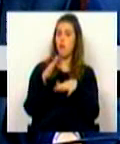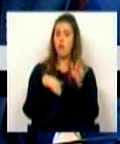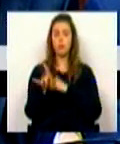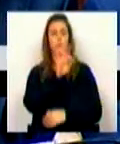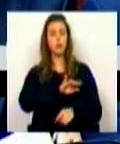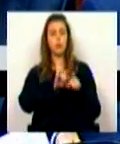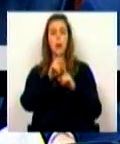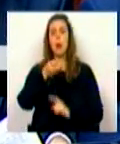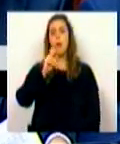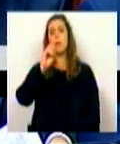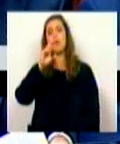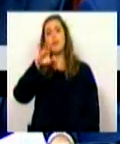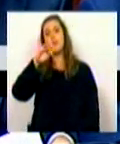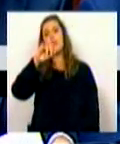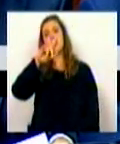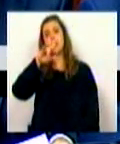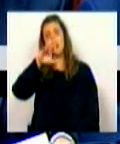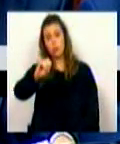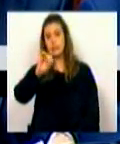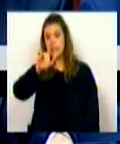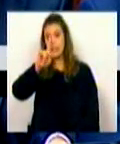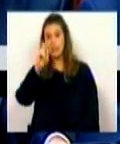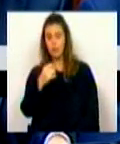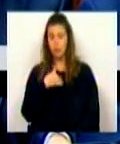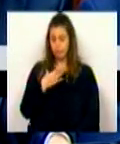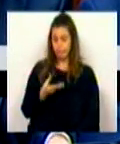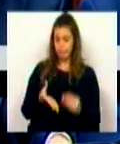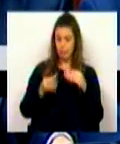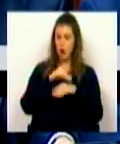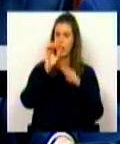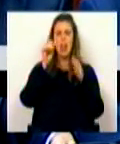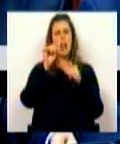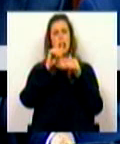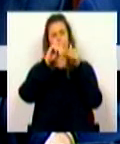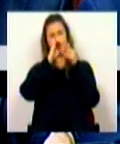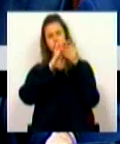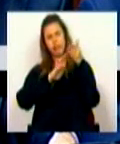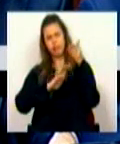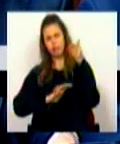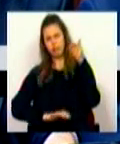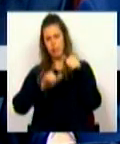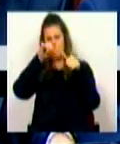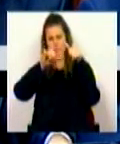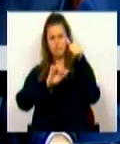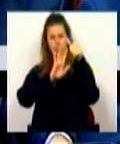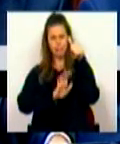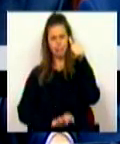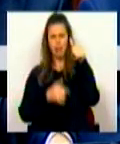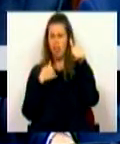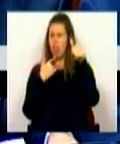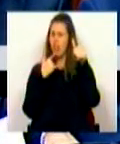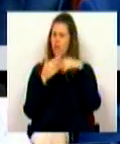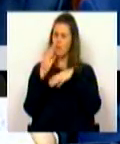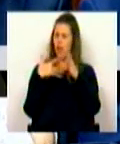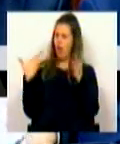Sr. Deputado Porfírio Silva, diria mesmo que para acrescentar à extensa lista com que exemplificou o que temos feito